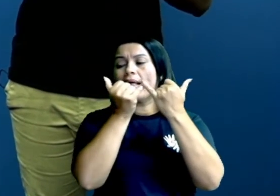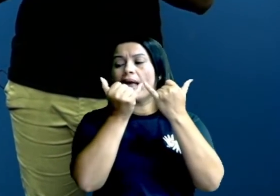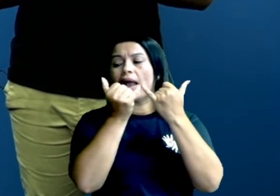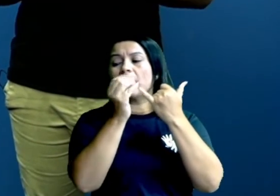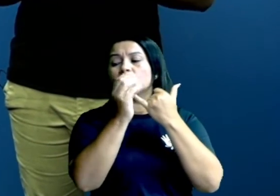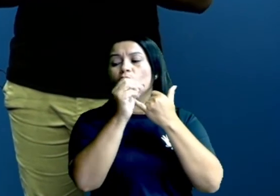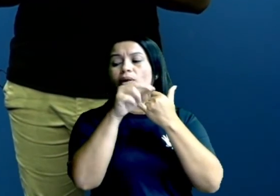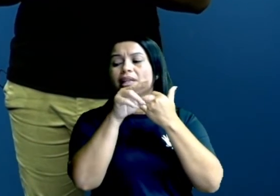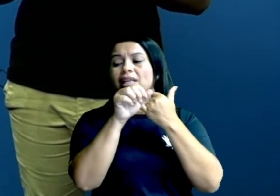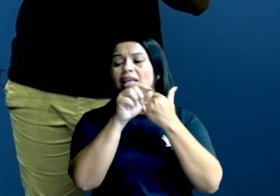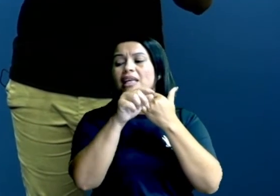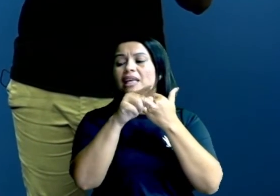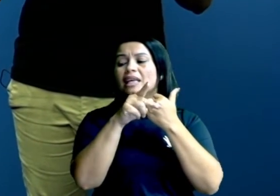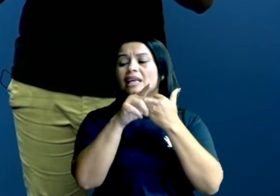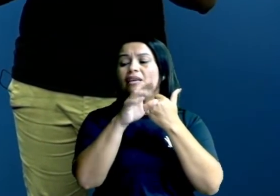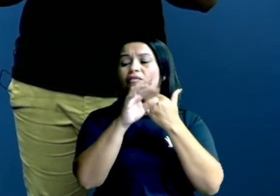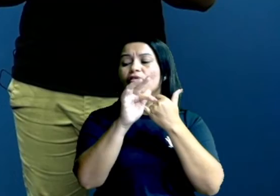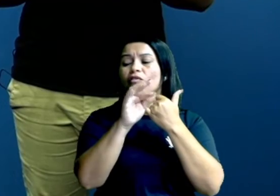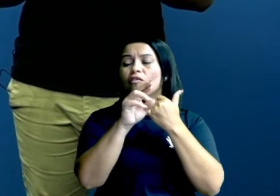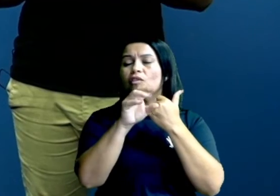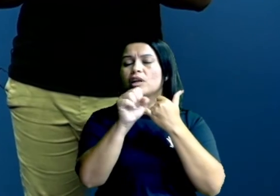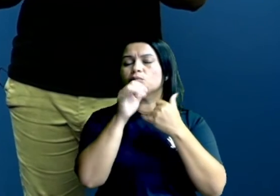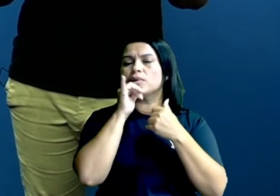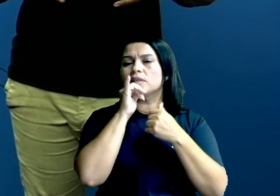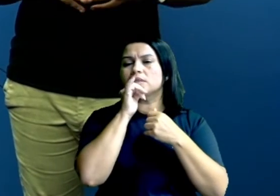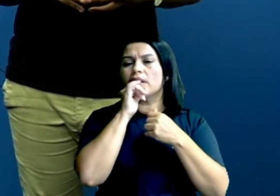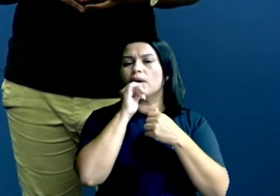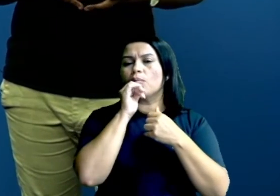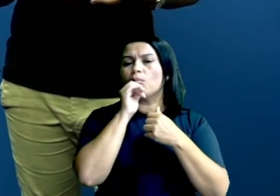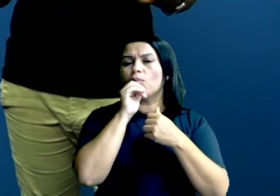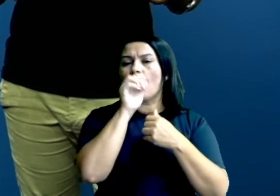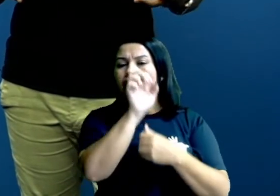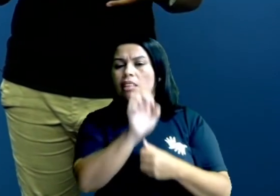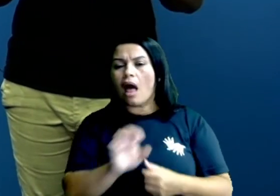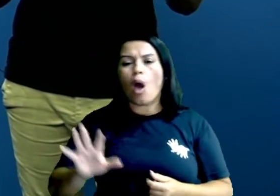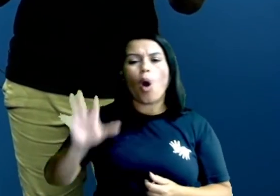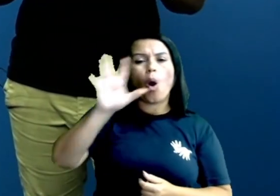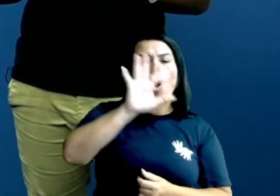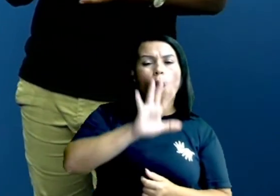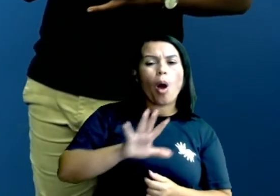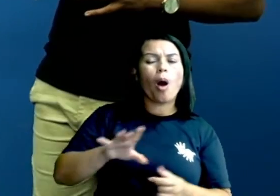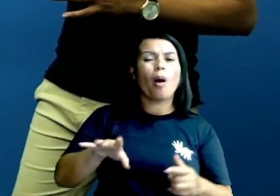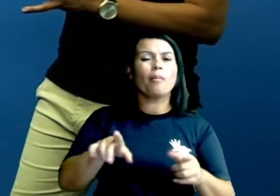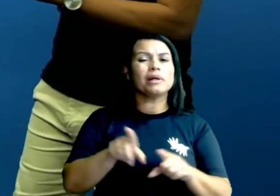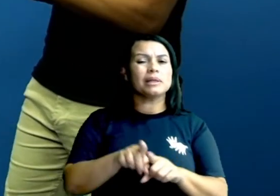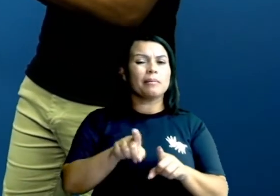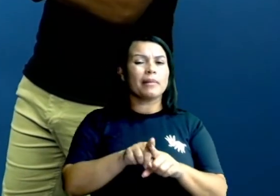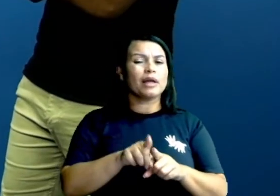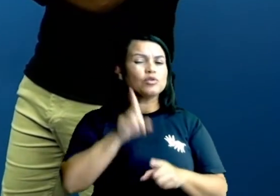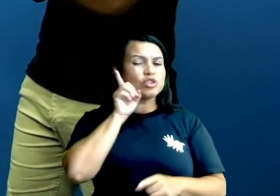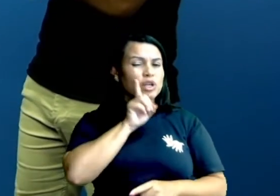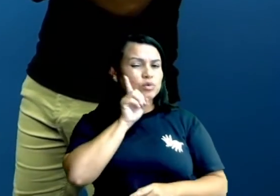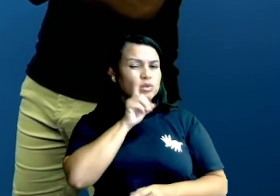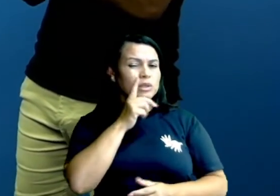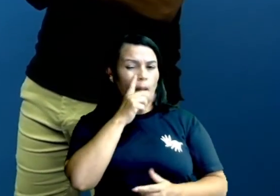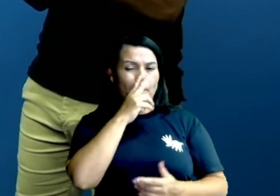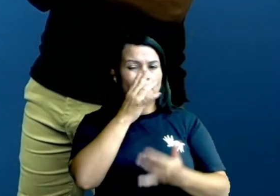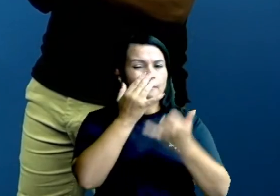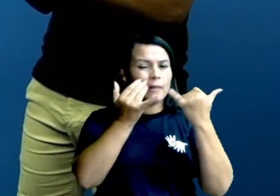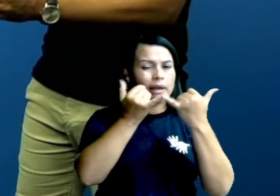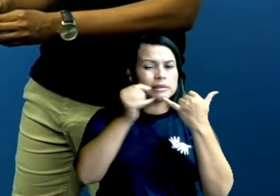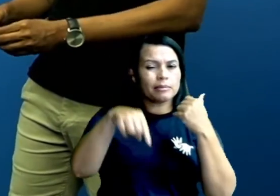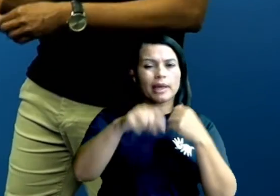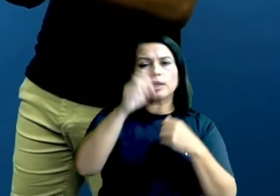típicas da região da Europa, Estados Unidos, que a gente chama de floresta de conífera ou taiga, né? Então a gente tem algo parecido